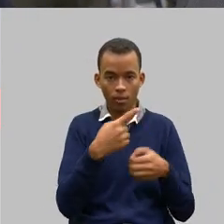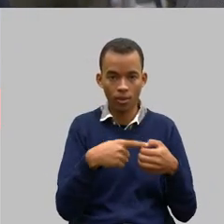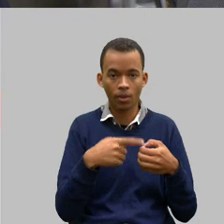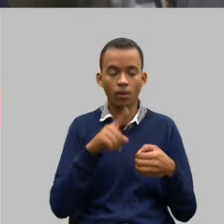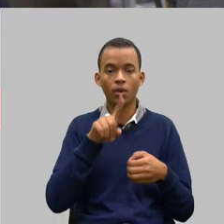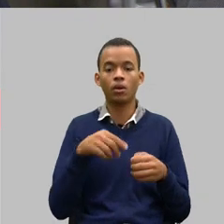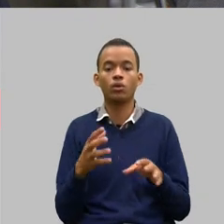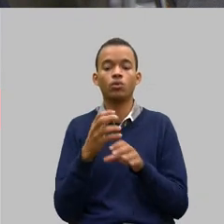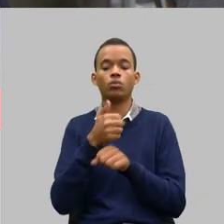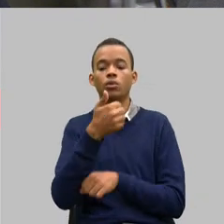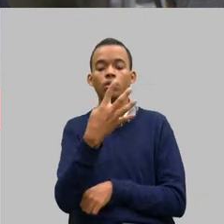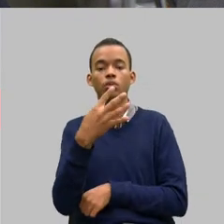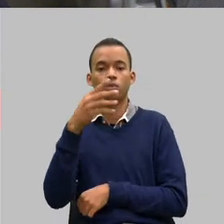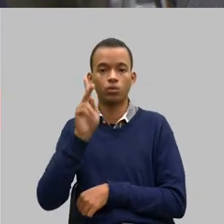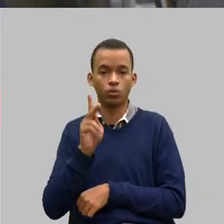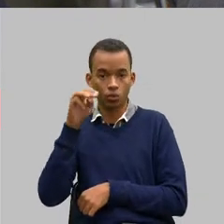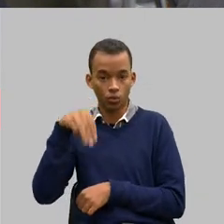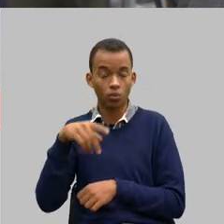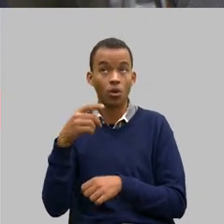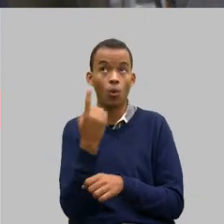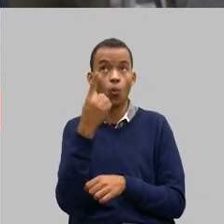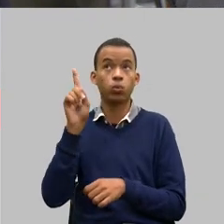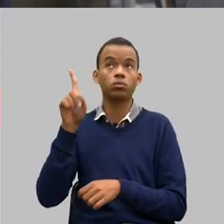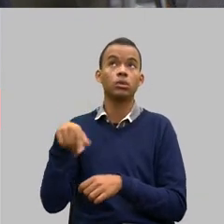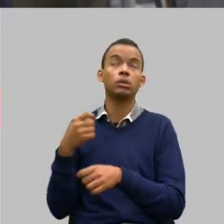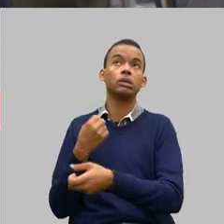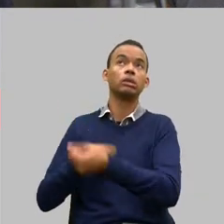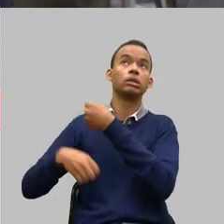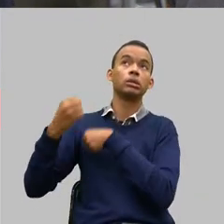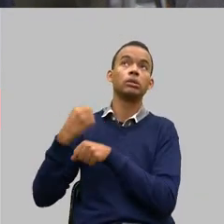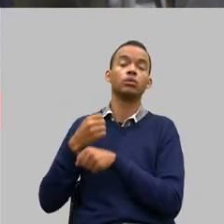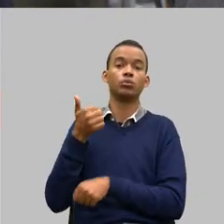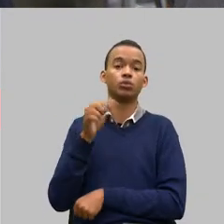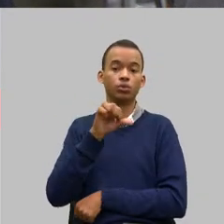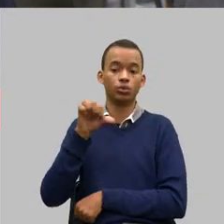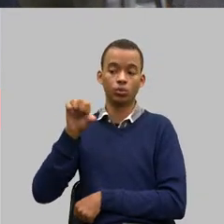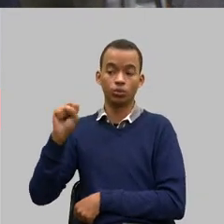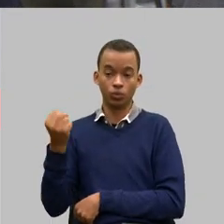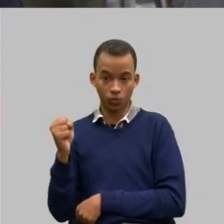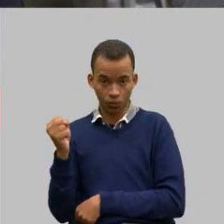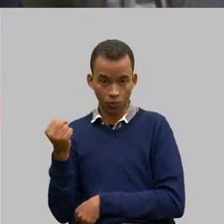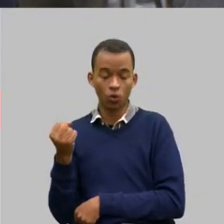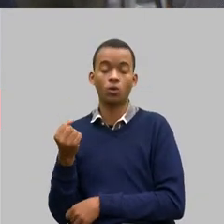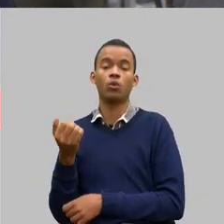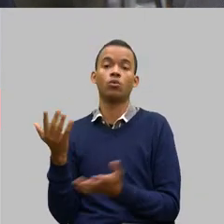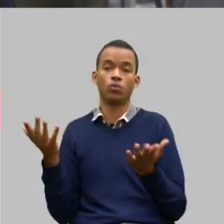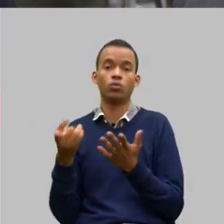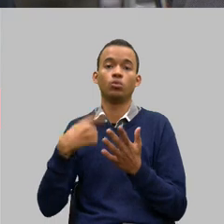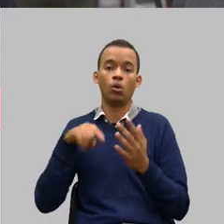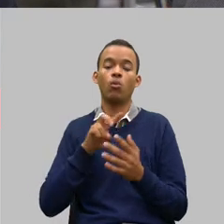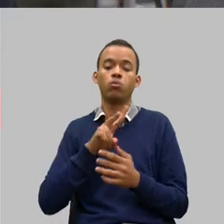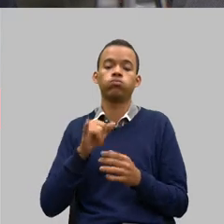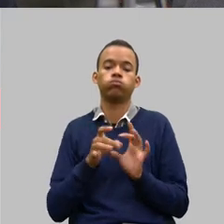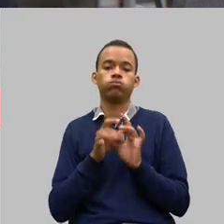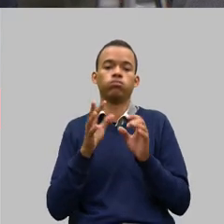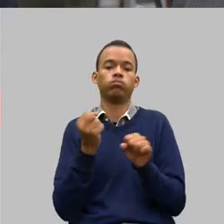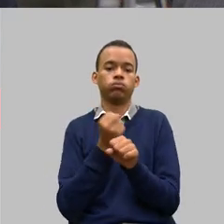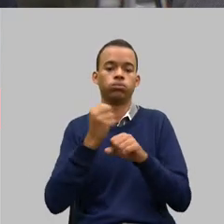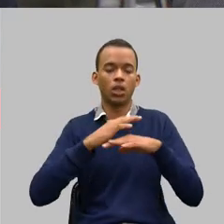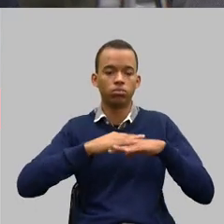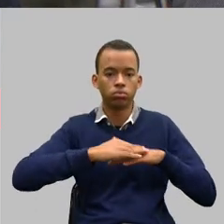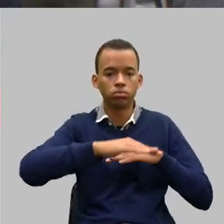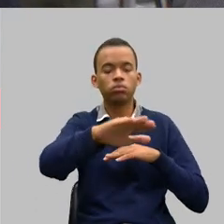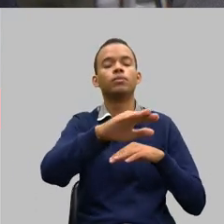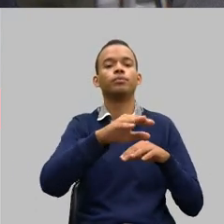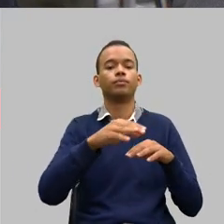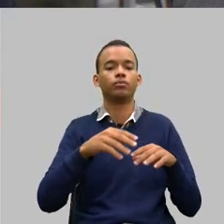km foi feito em 1998 e a gente vai agora para recuperar o trecho todo restaurar ele todo sinalizar